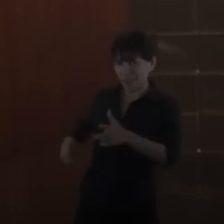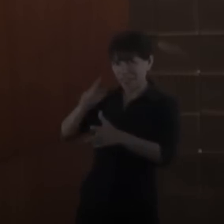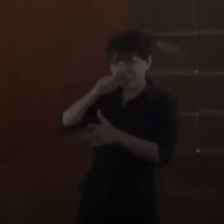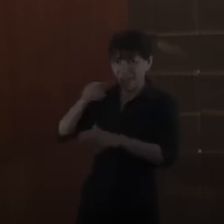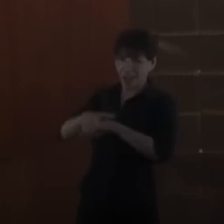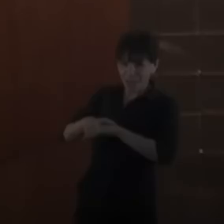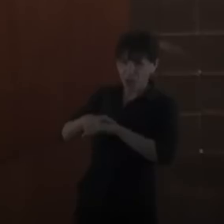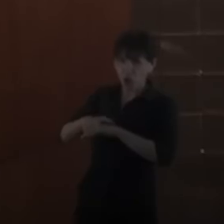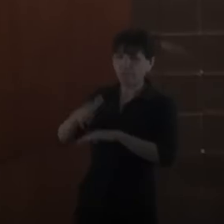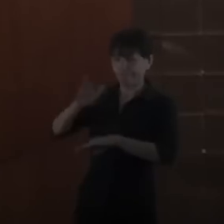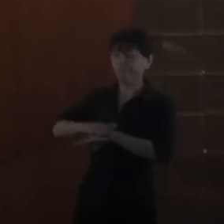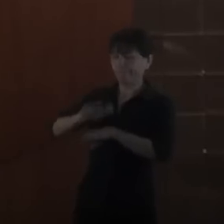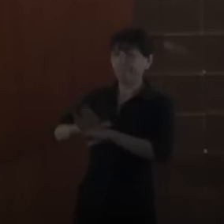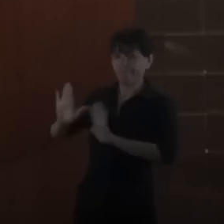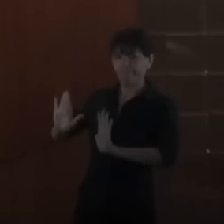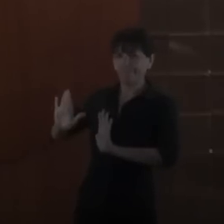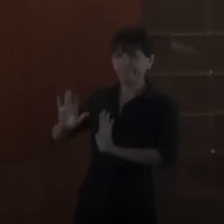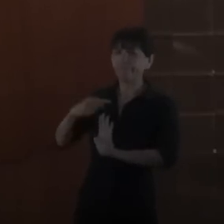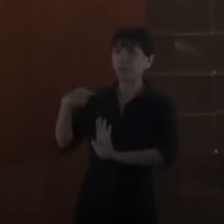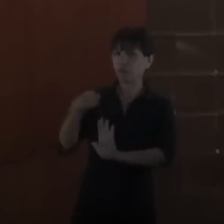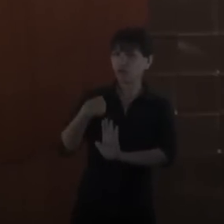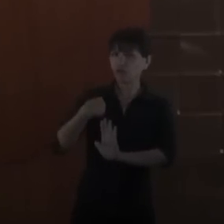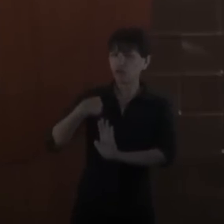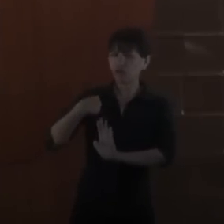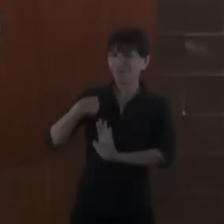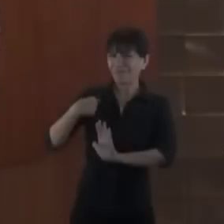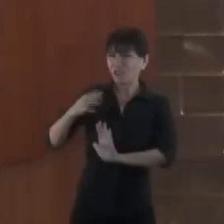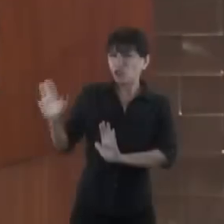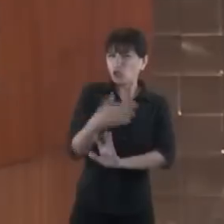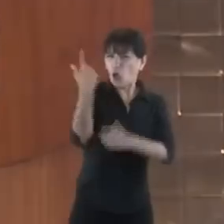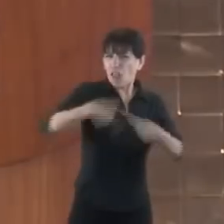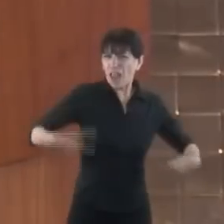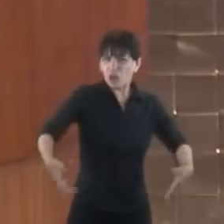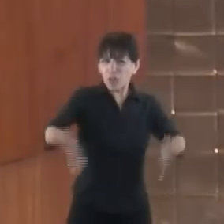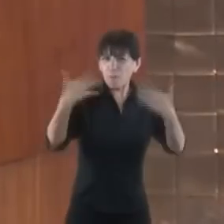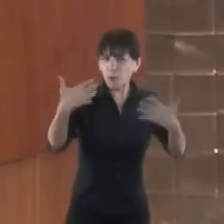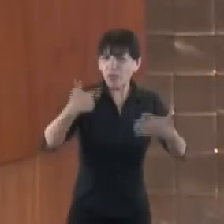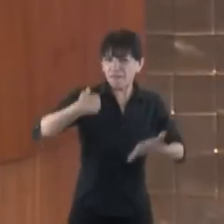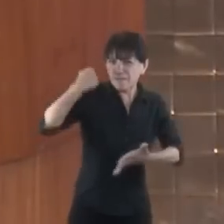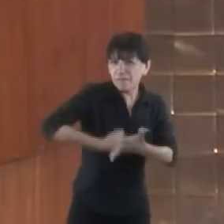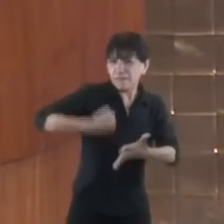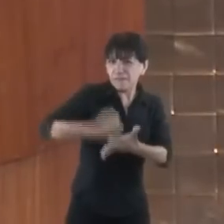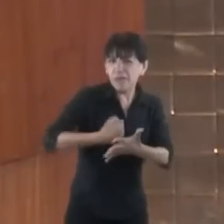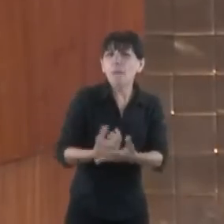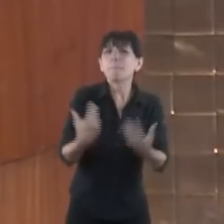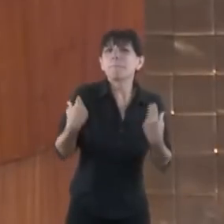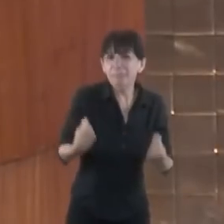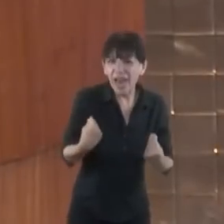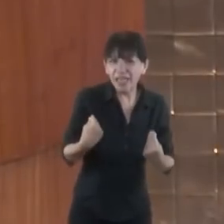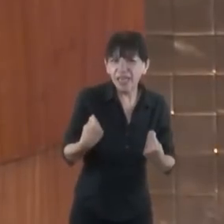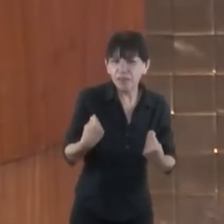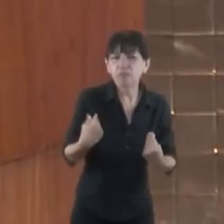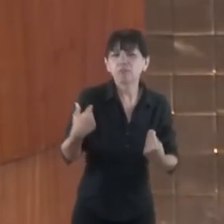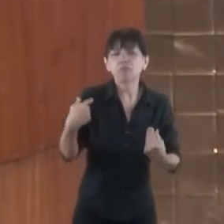amigo que vou fazer todo e qualquer sacrifício. Todo e qualquer sacrifício para que a gente possa ajudar a Argentina.